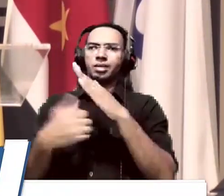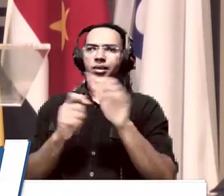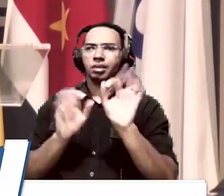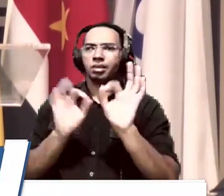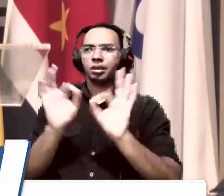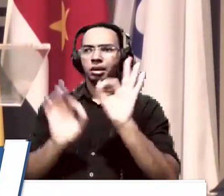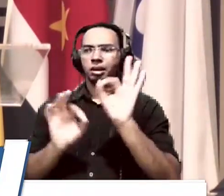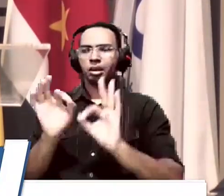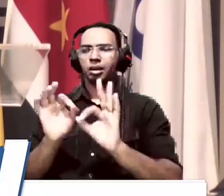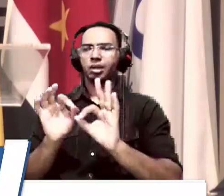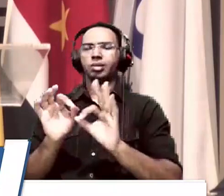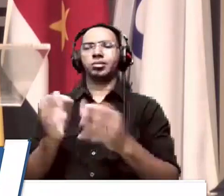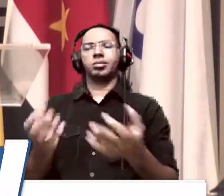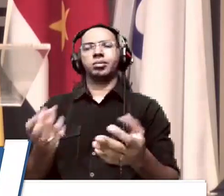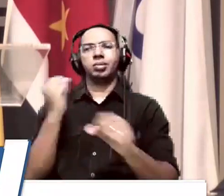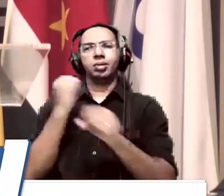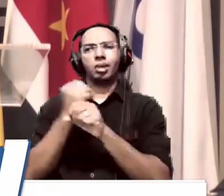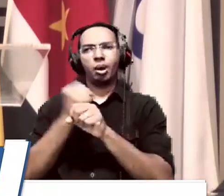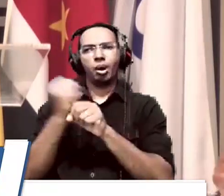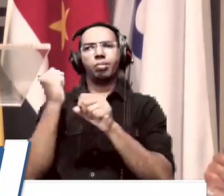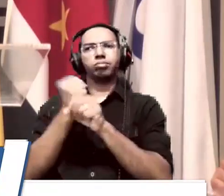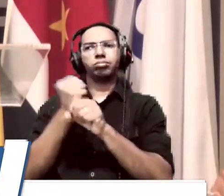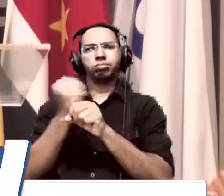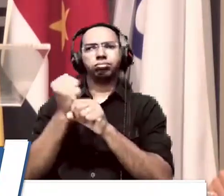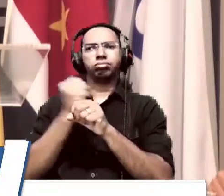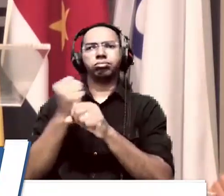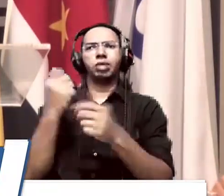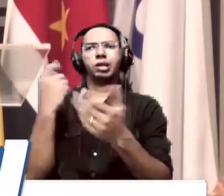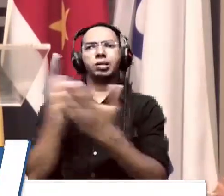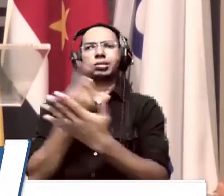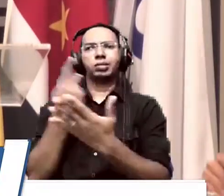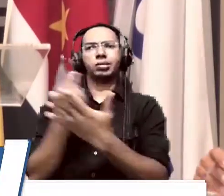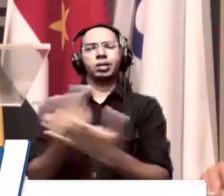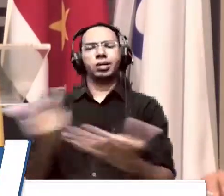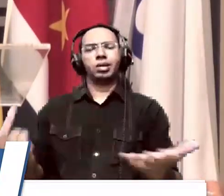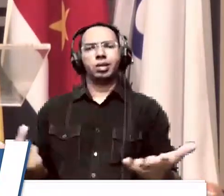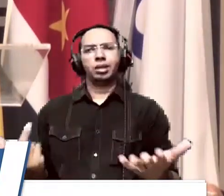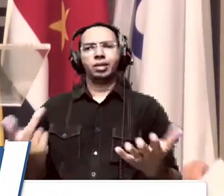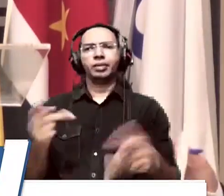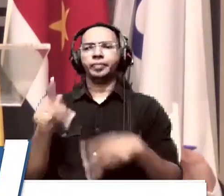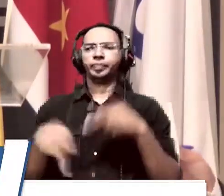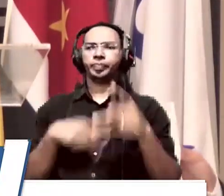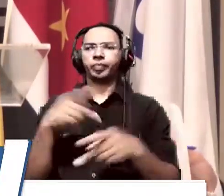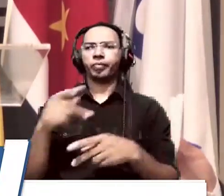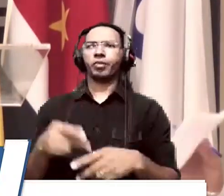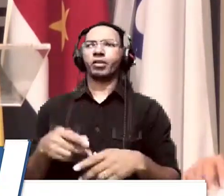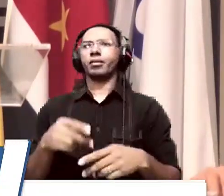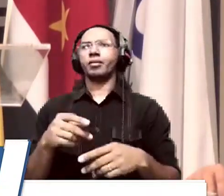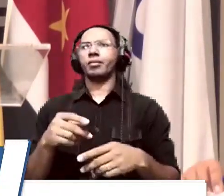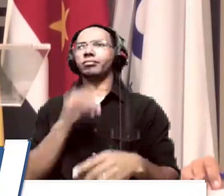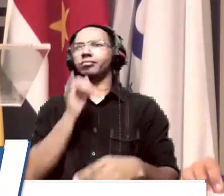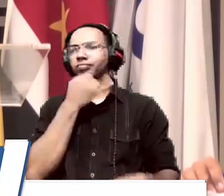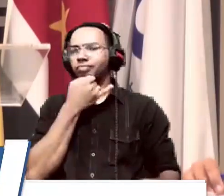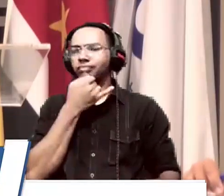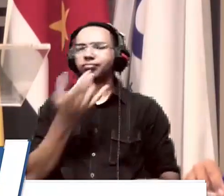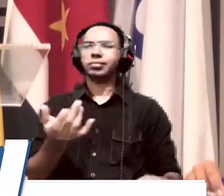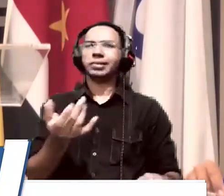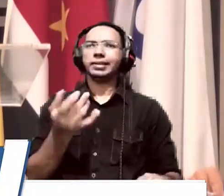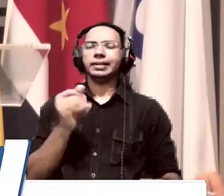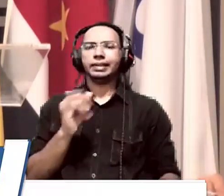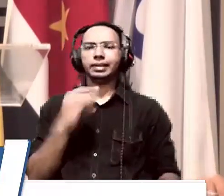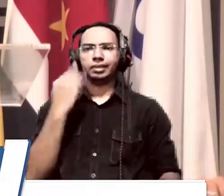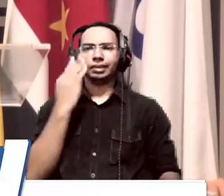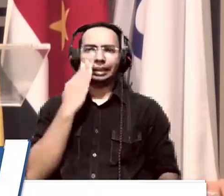da nossa cidade há anos, de forma irregular, com a população descontente. Então, se a gente entende que ela é